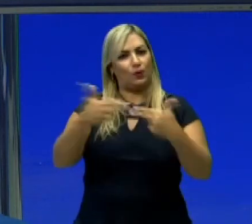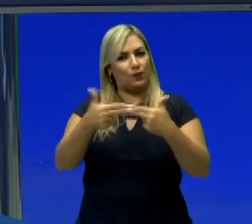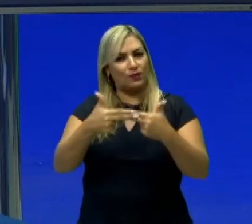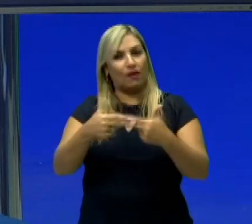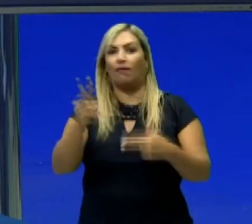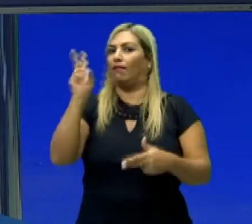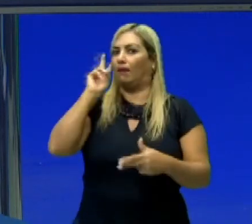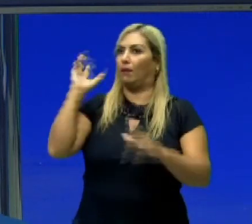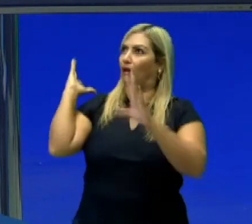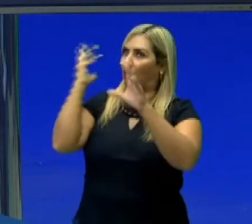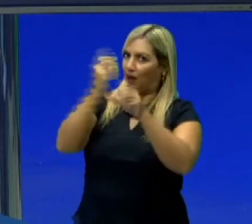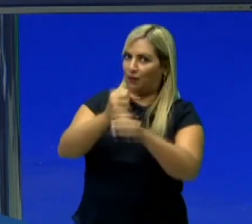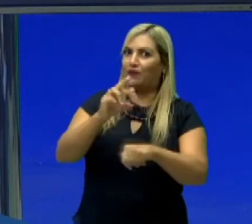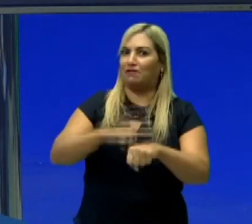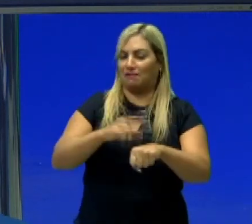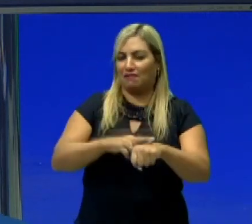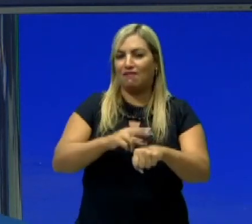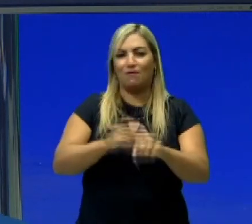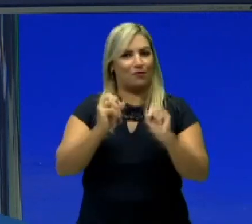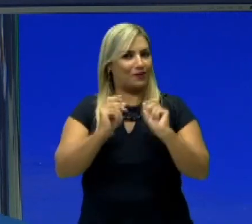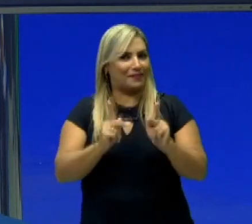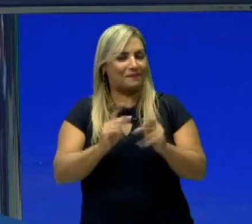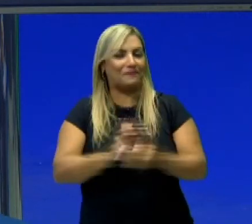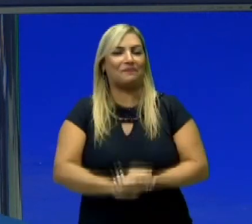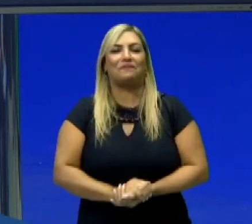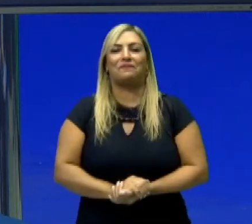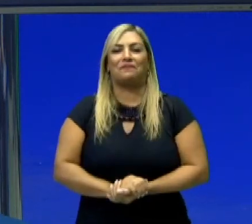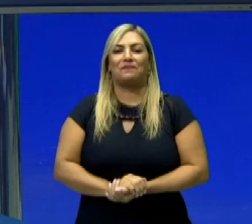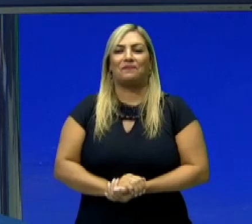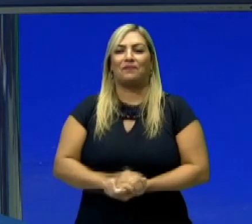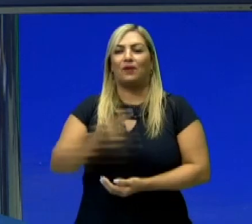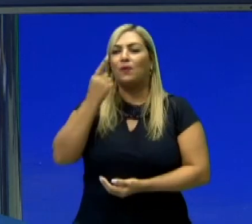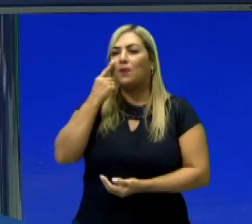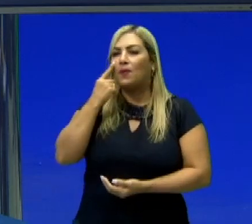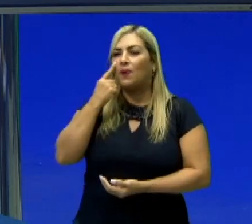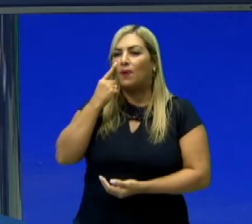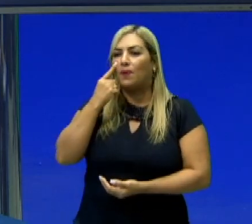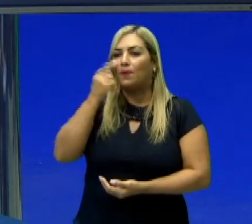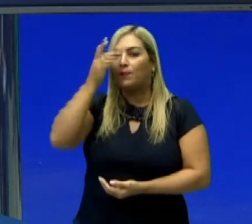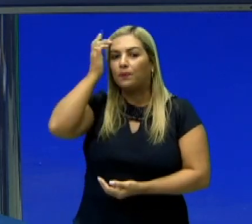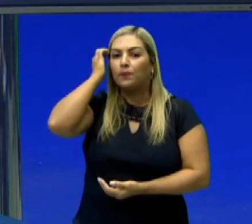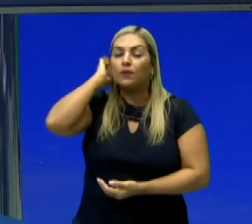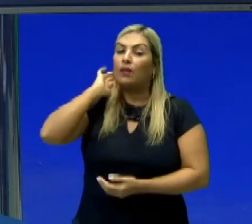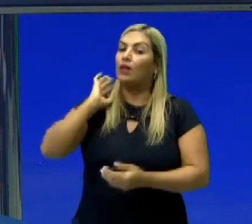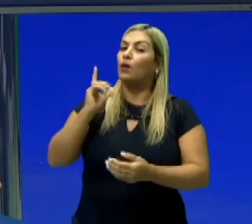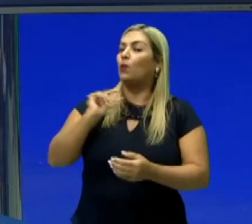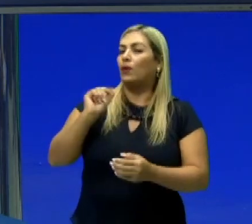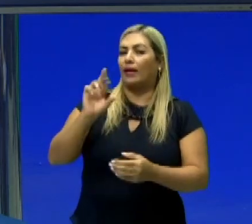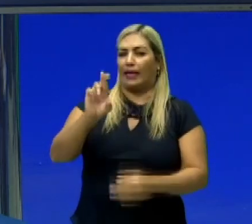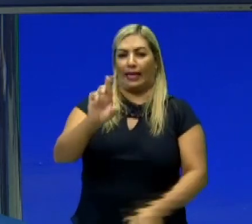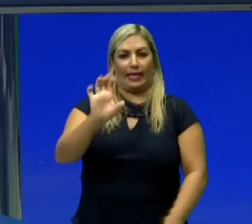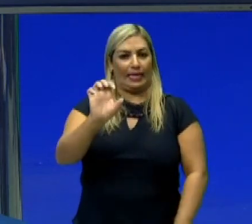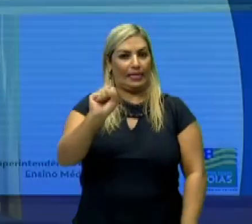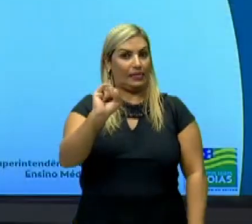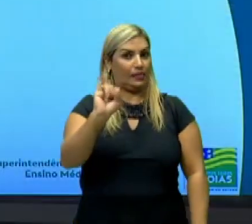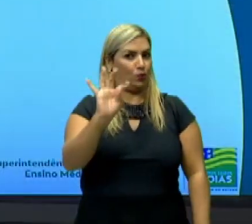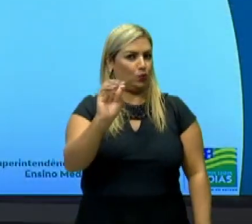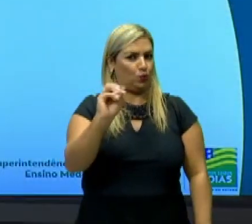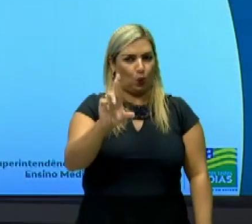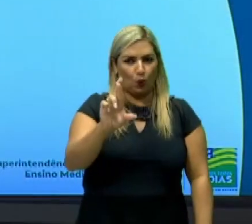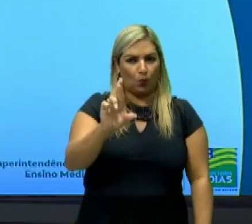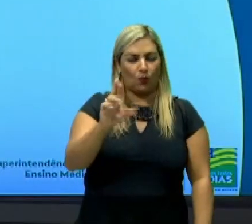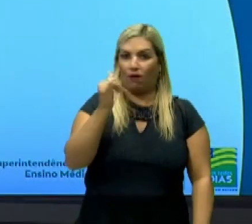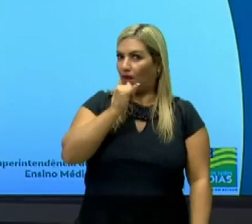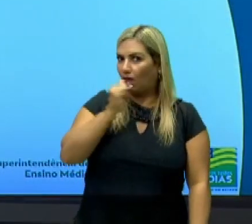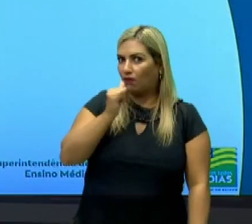aulas de revisão, beleza? Então, olha só. Quando a gente fala que é um resistor elétrico, o que é um resistor elétrico, hein?